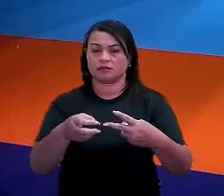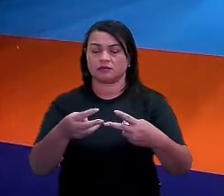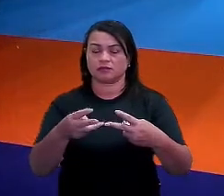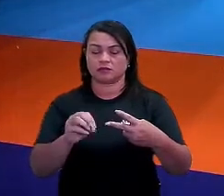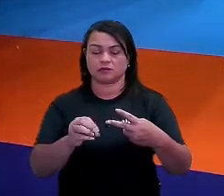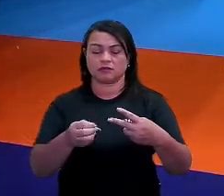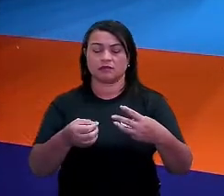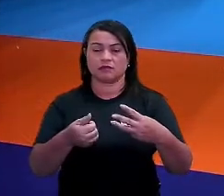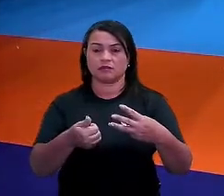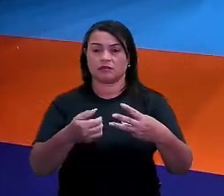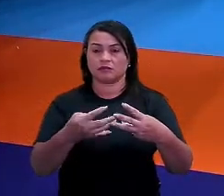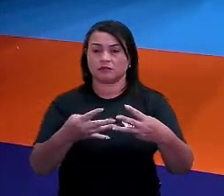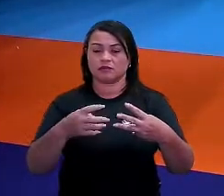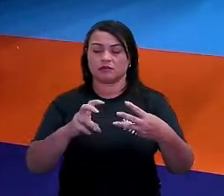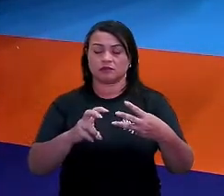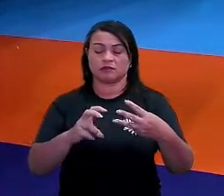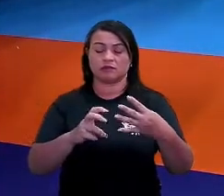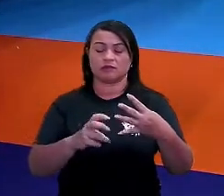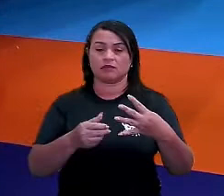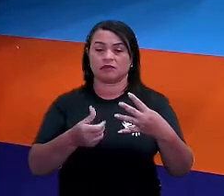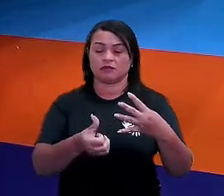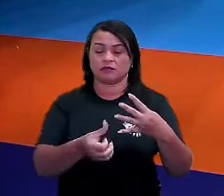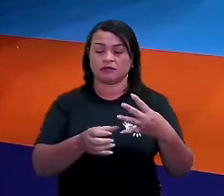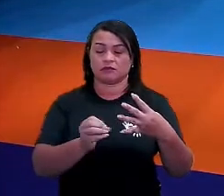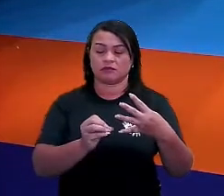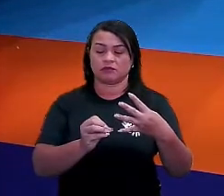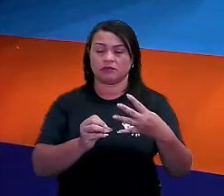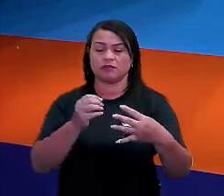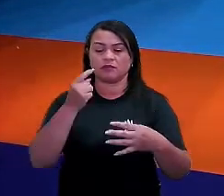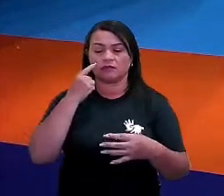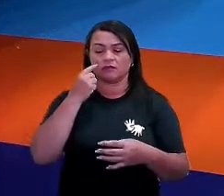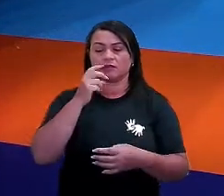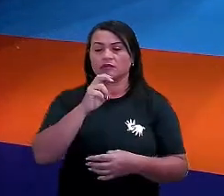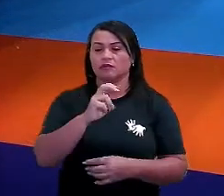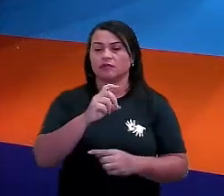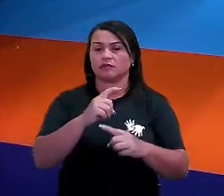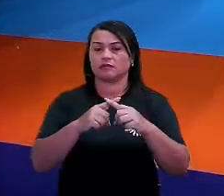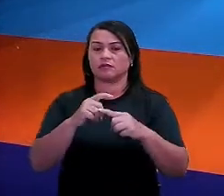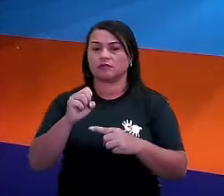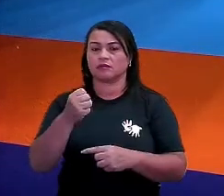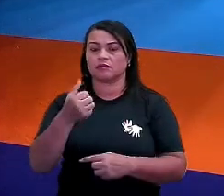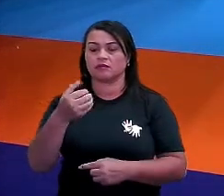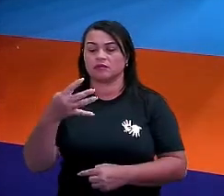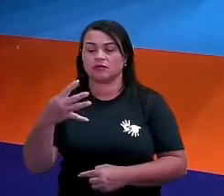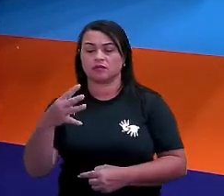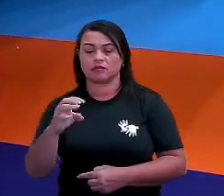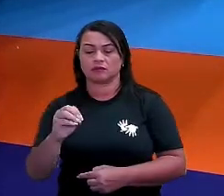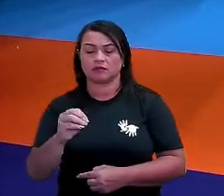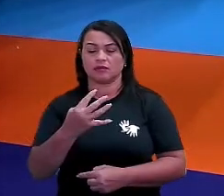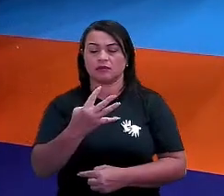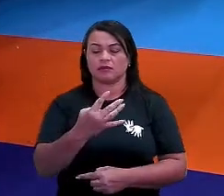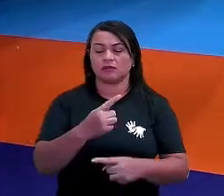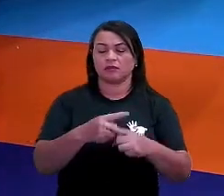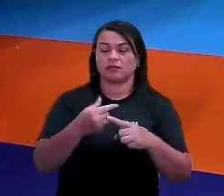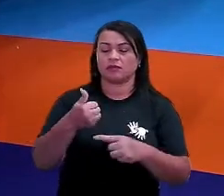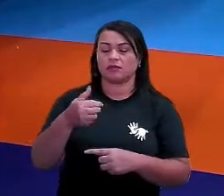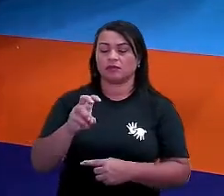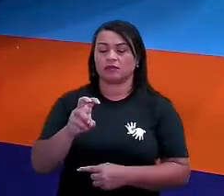15, 45, mais 15, 60. Então, aqui eu tenho 5 vezes 8, 40, 4 vezes 15, 60.